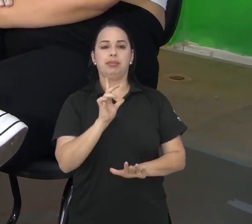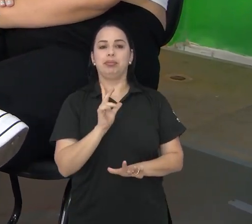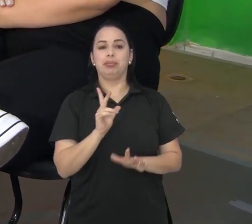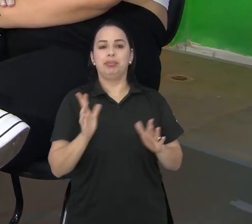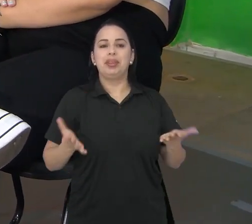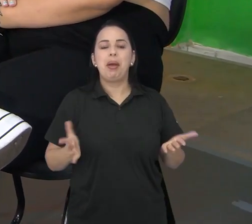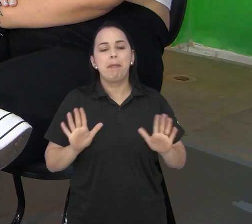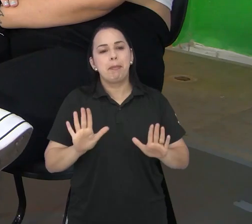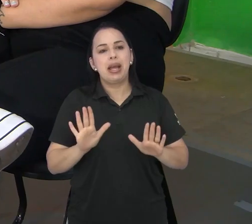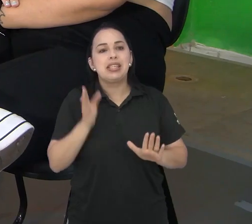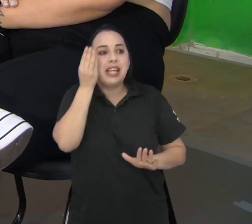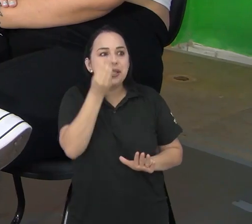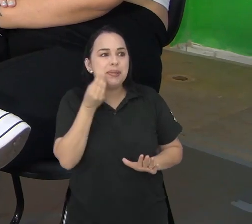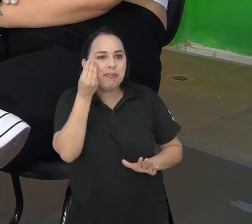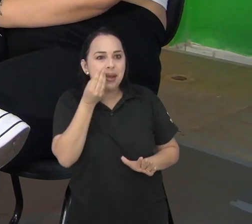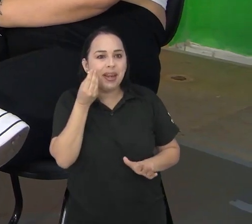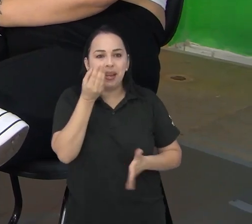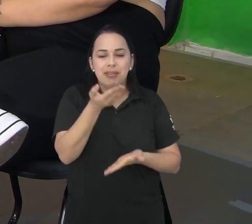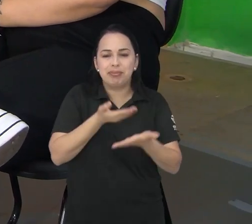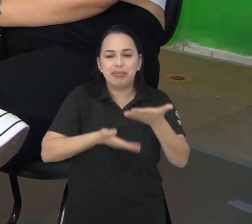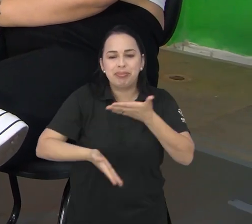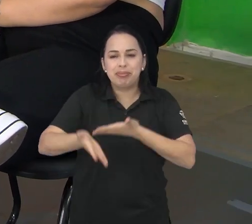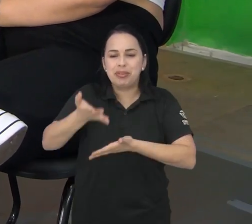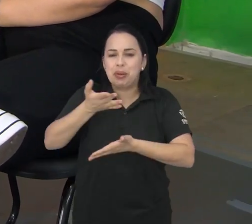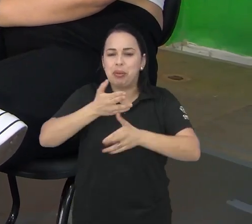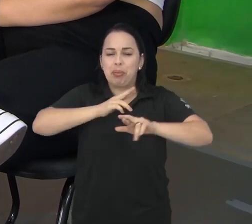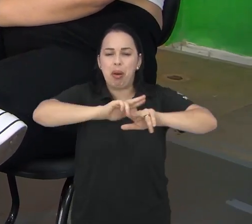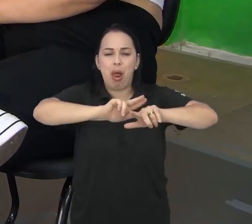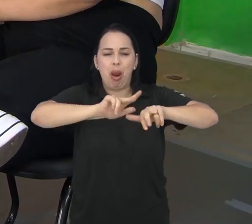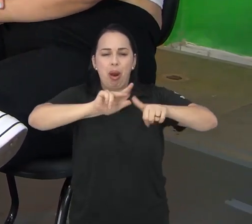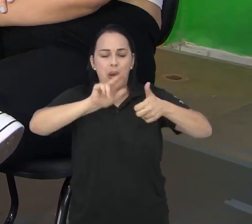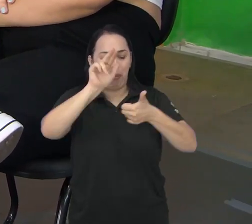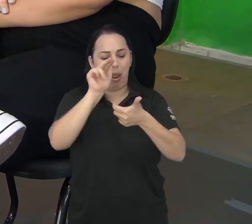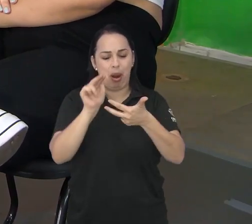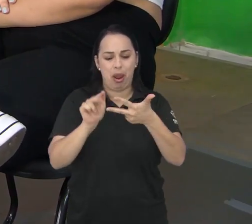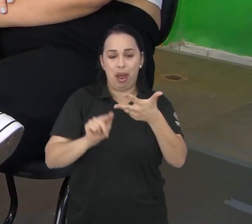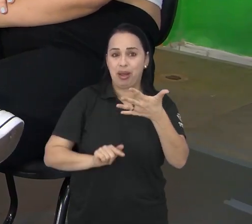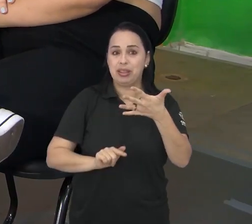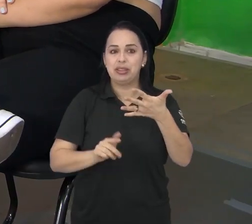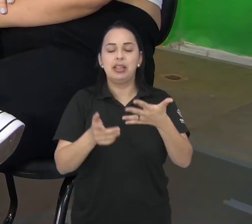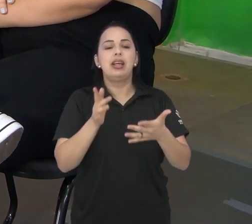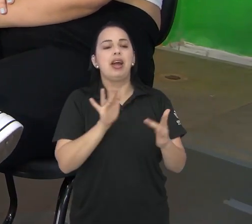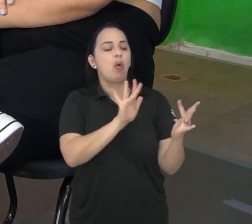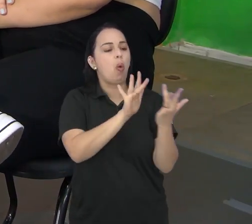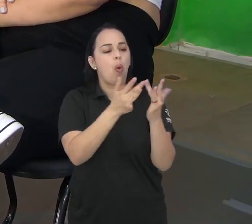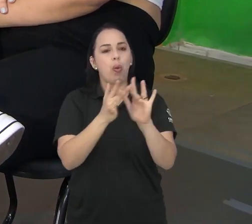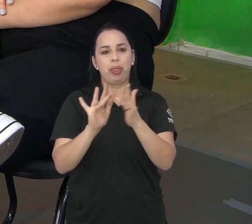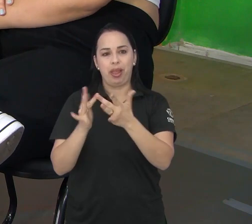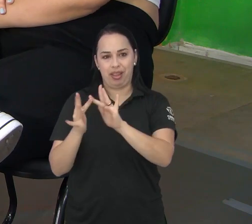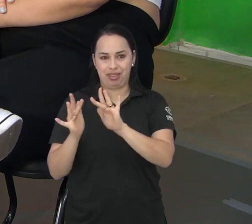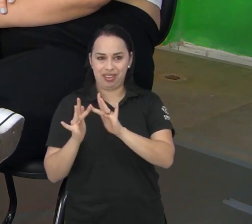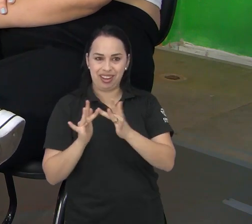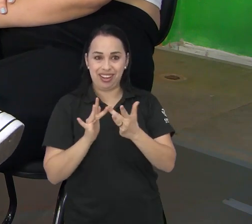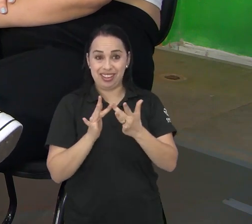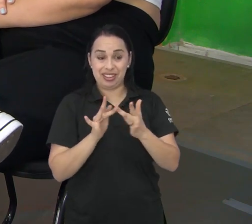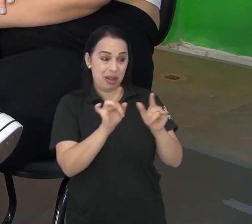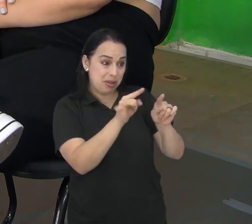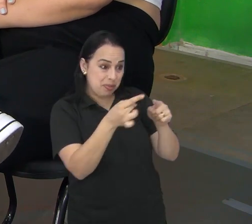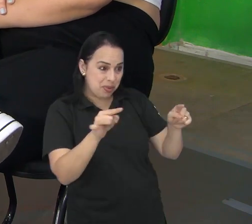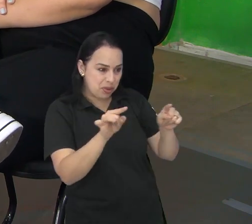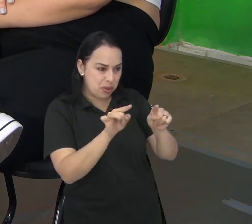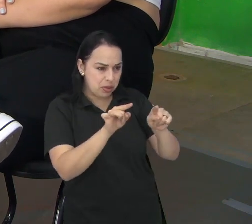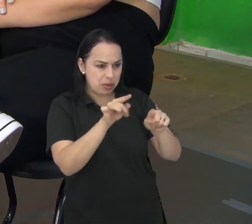E acho que as experiências foram, acho que, inúmeras, né, acho que a gente criar essa rede de contato com músicos,